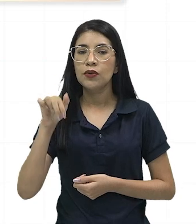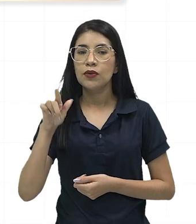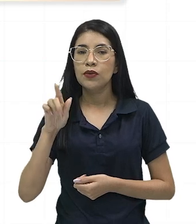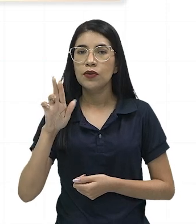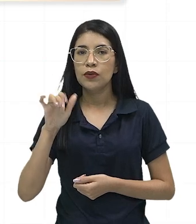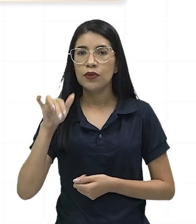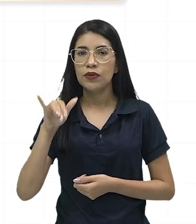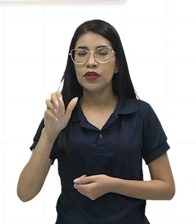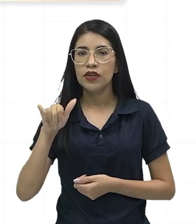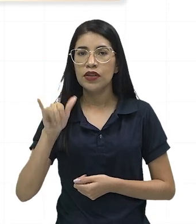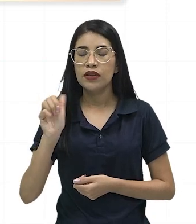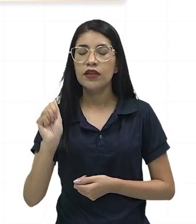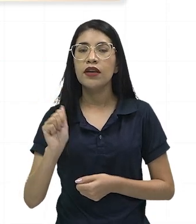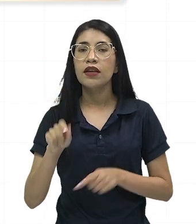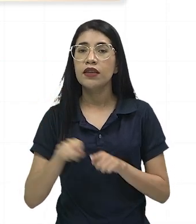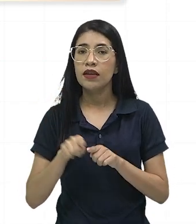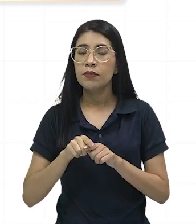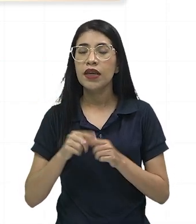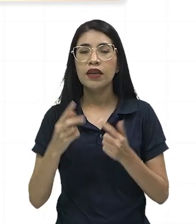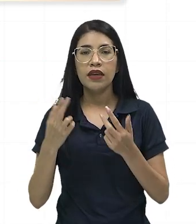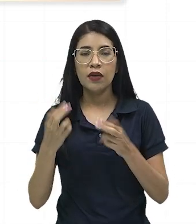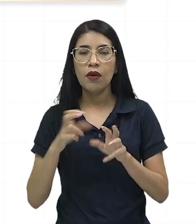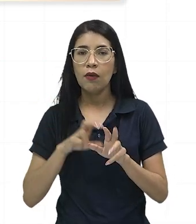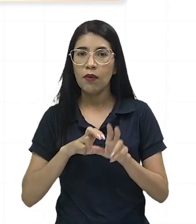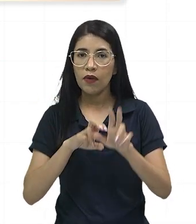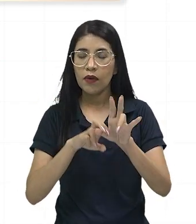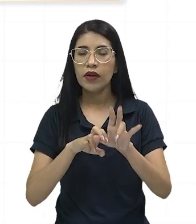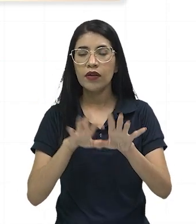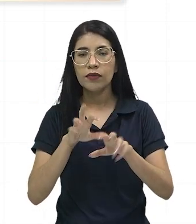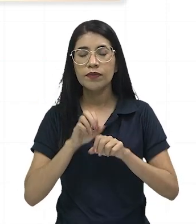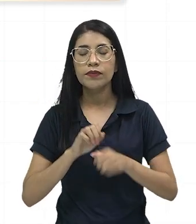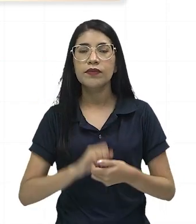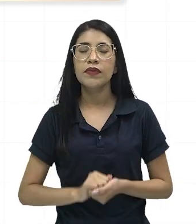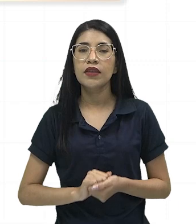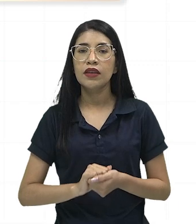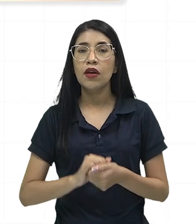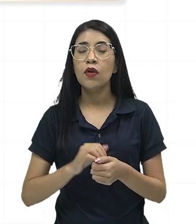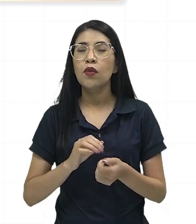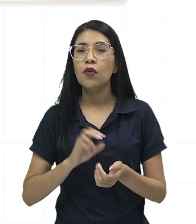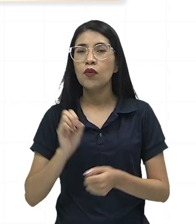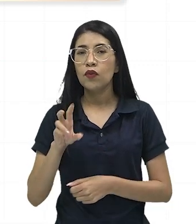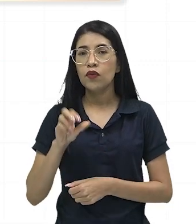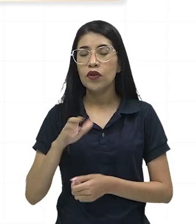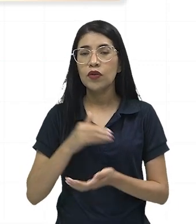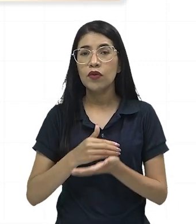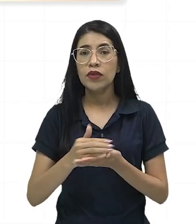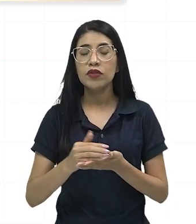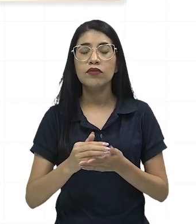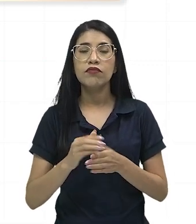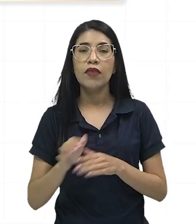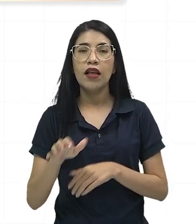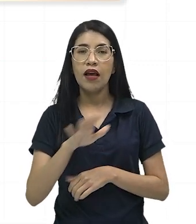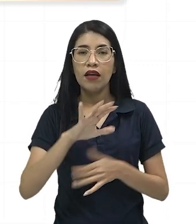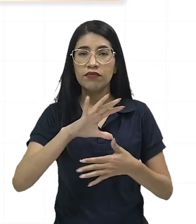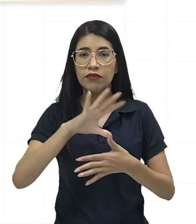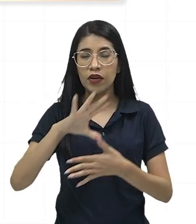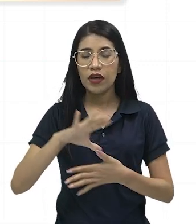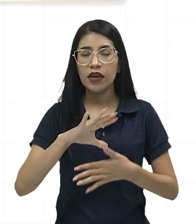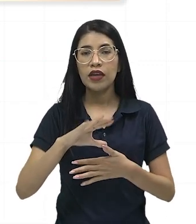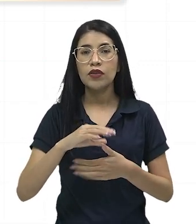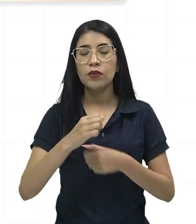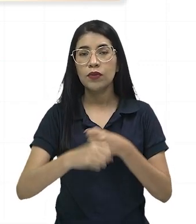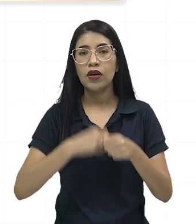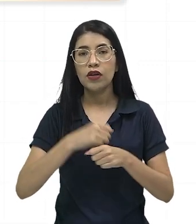doença também transmitida pelo mesmo mosquito. O vírus chikungunya foi introduzido no continente americano em 2013